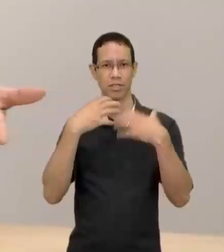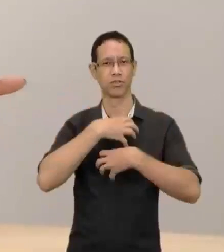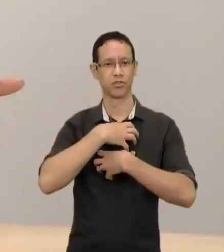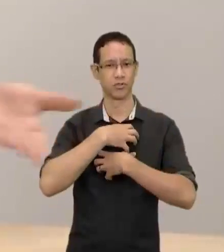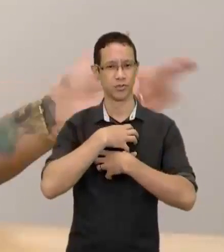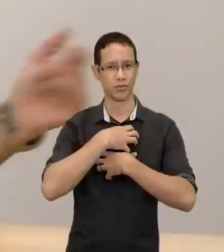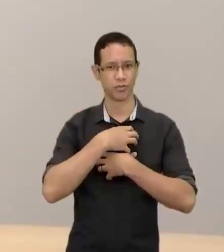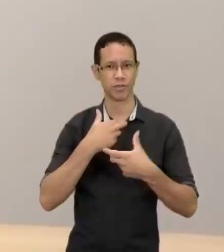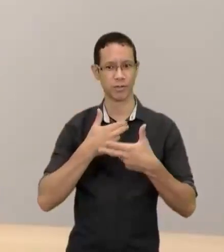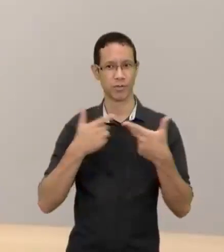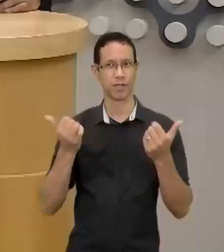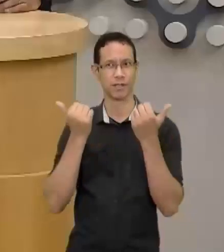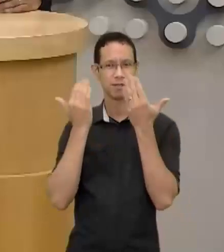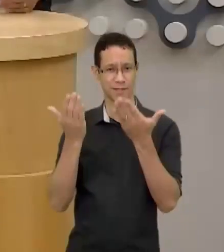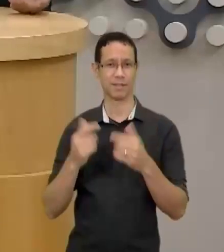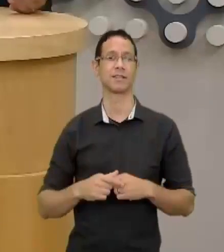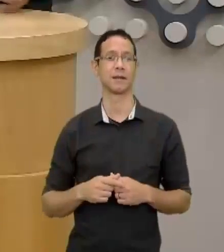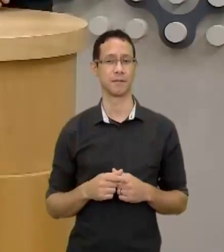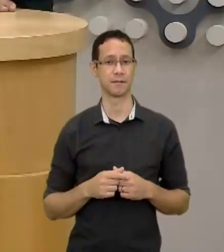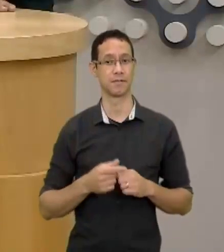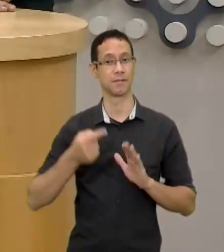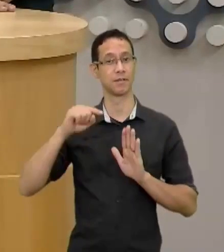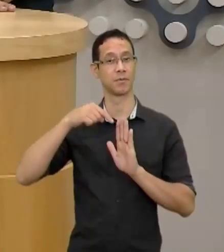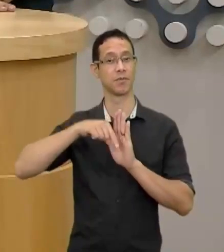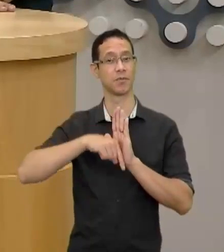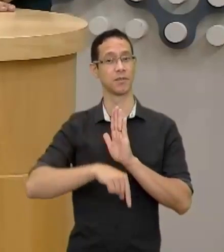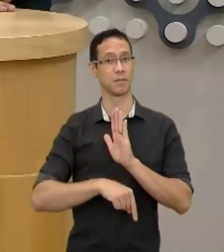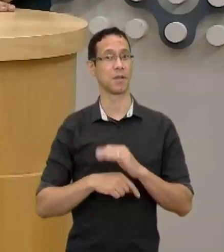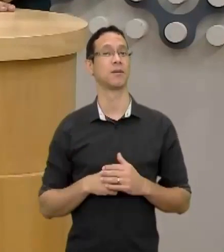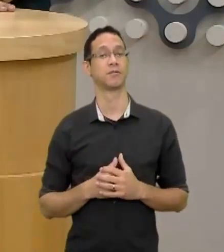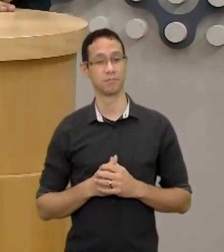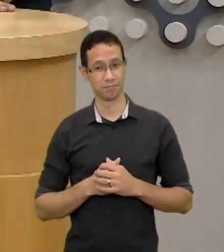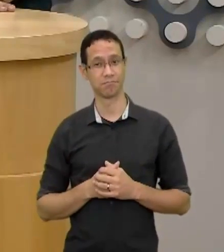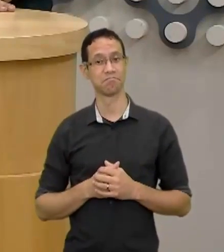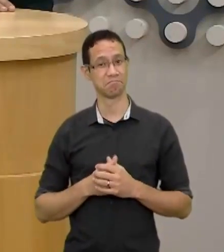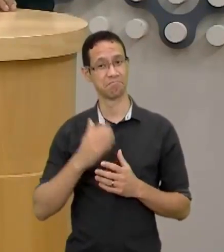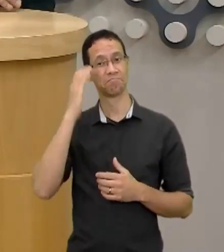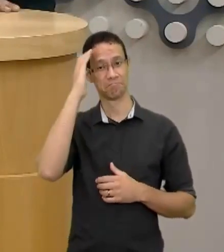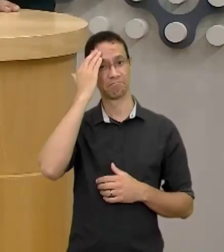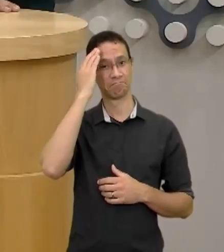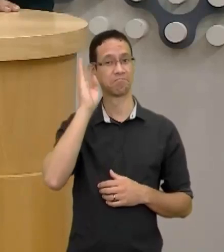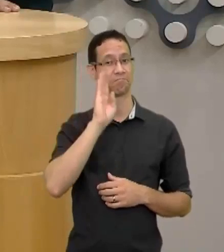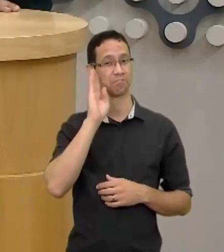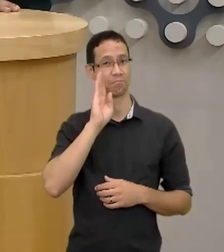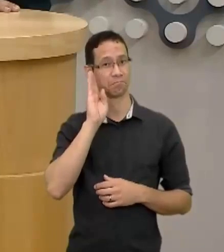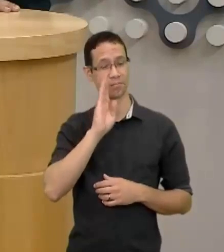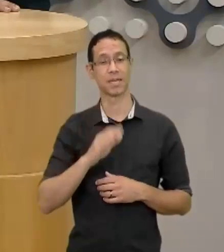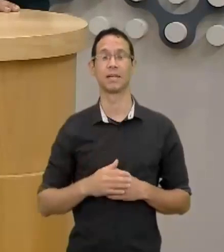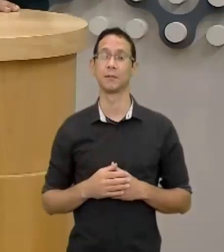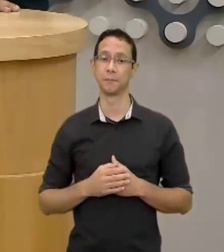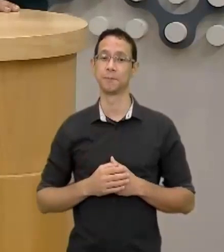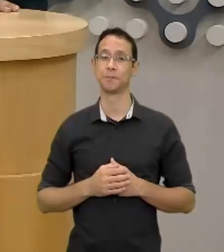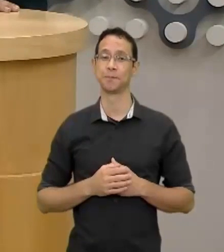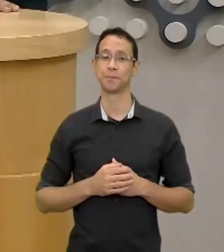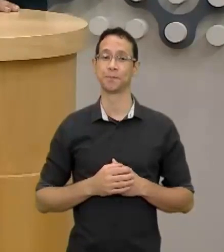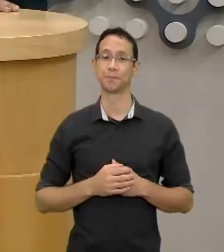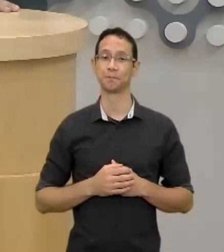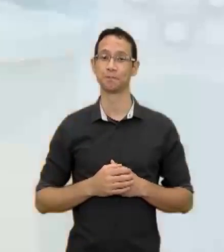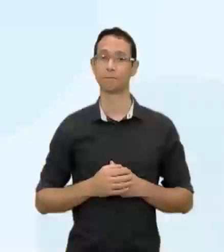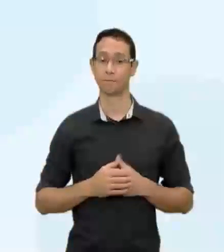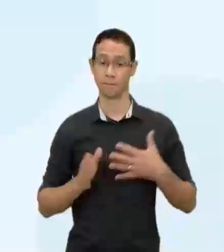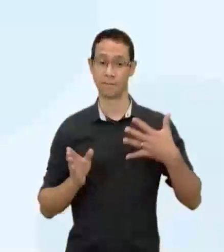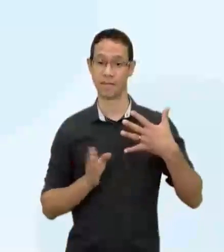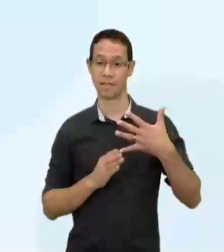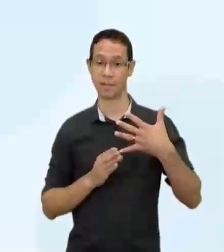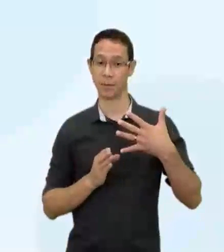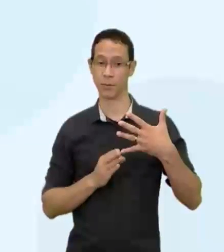sentimentos, essas questões externas. Daí aprofundamento, né? Verdade. Olha. Achei bastante legal, bacana. Bacana, né? E vamos no quinto aí,